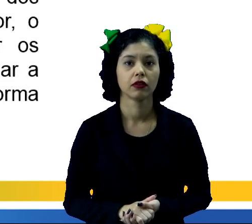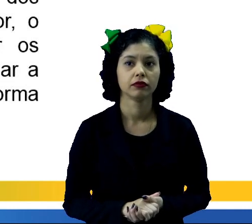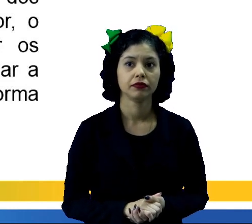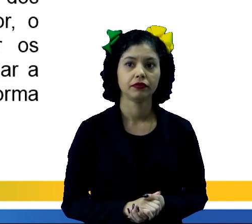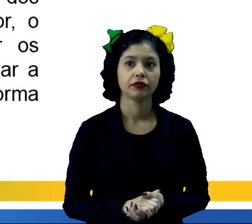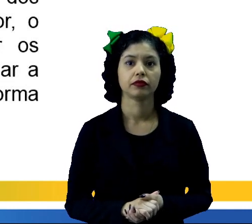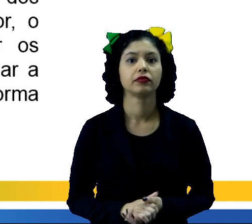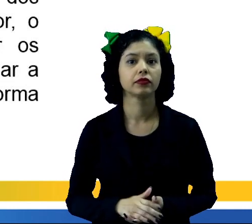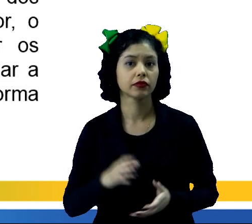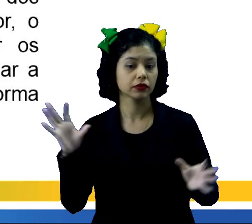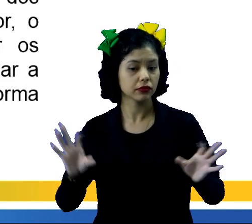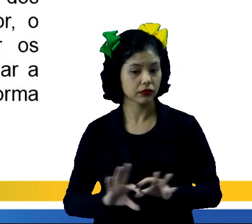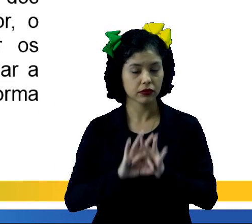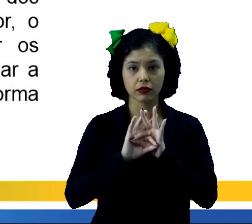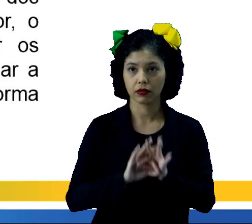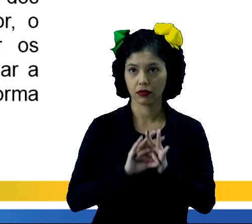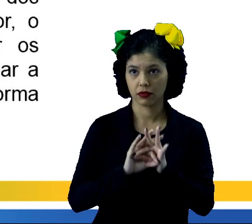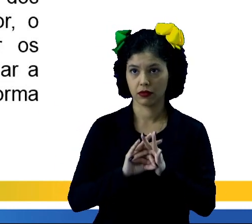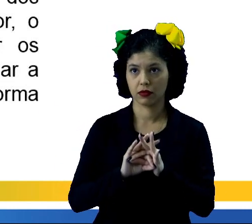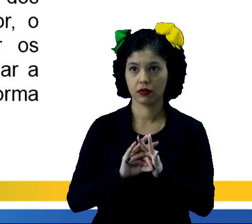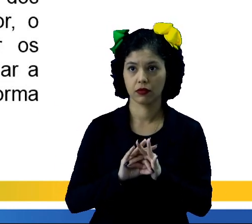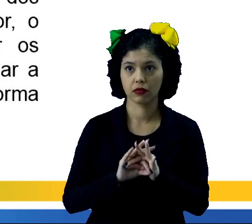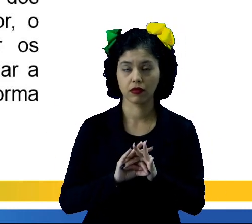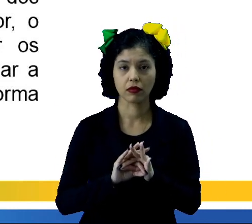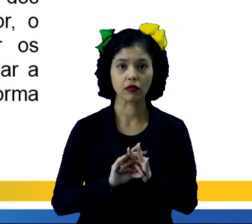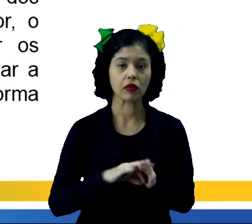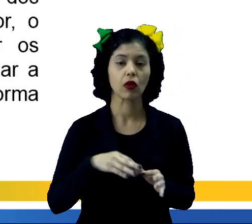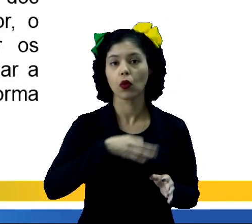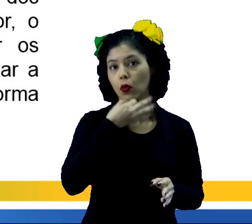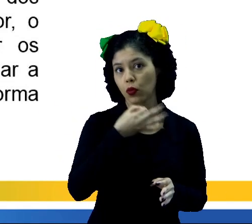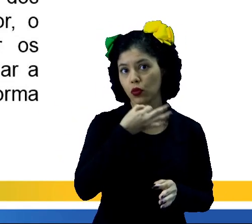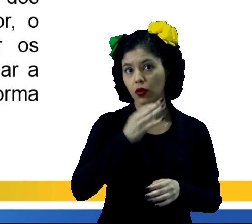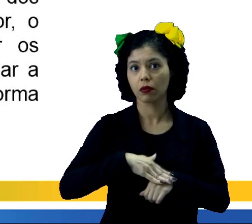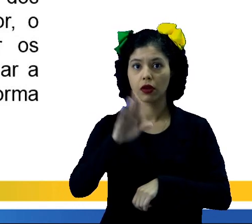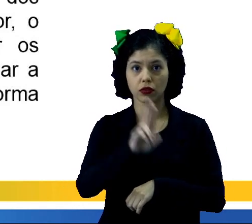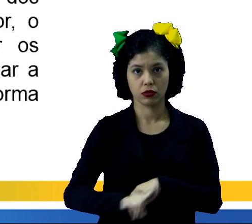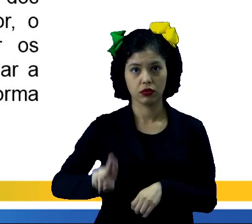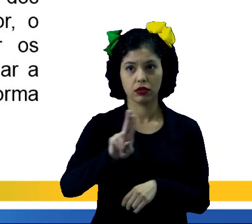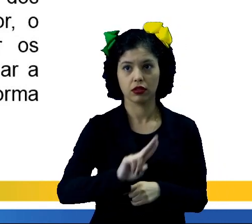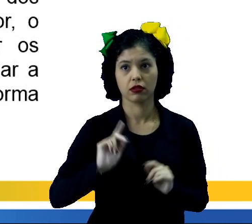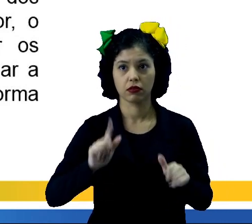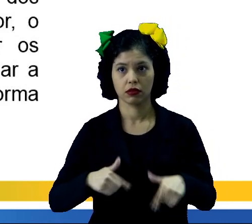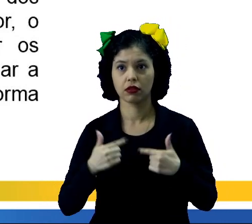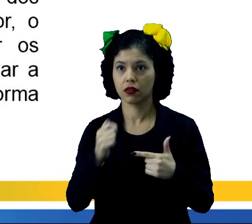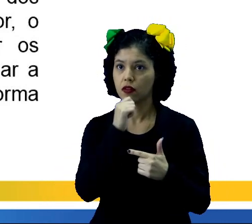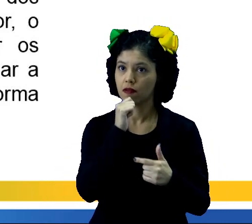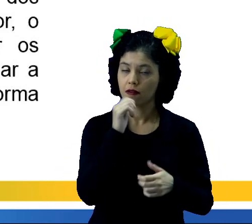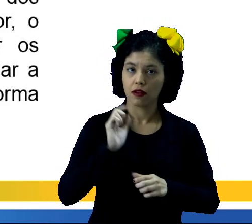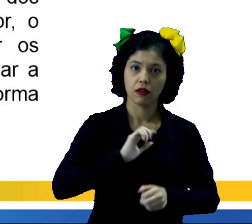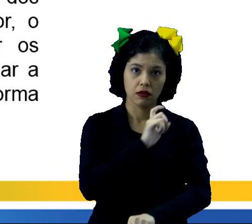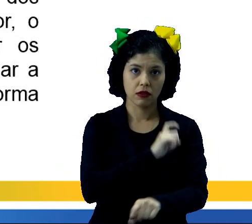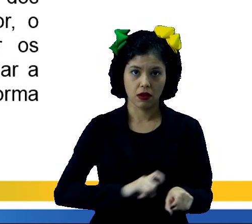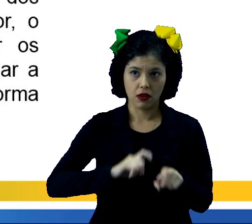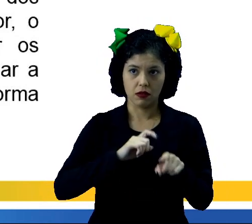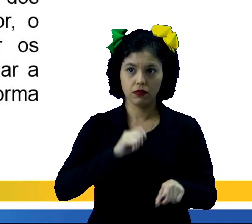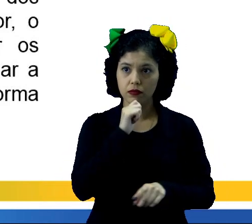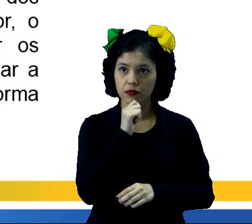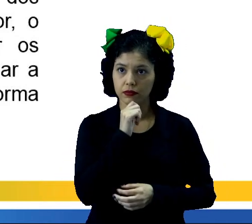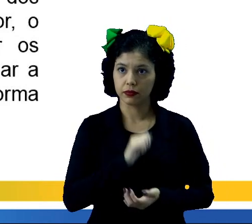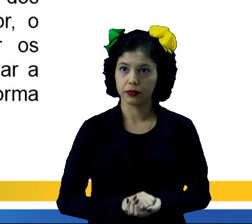O etnocentrismo e a relação da colonização. Um dos argumentos mais usados para defender a colonização e a sua